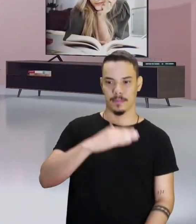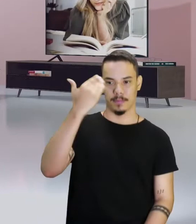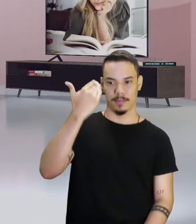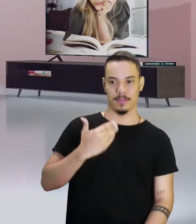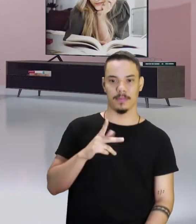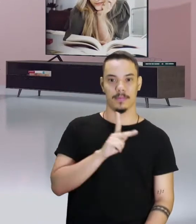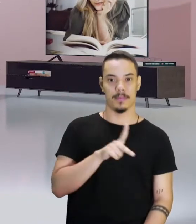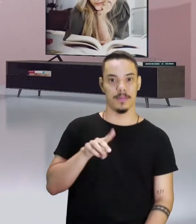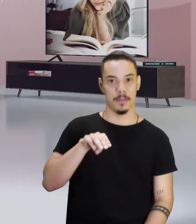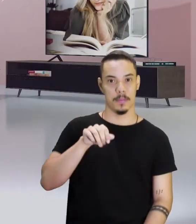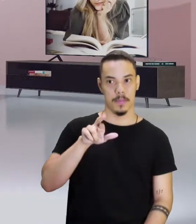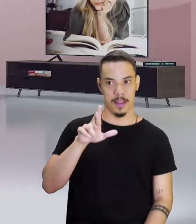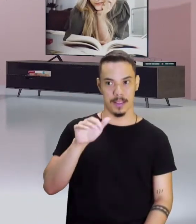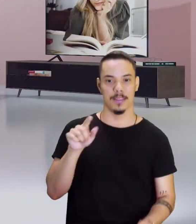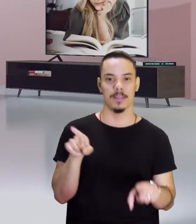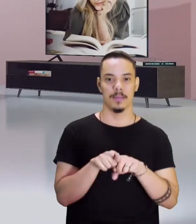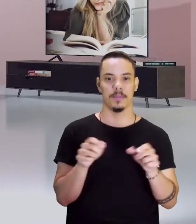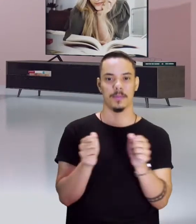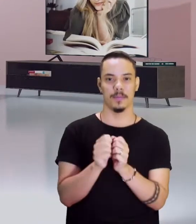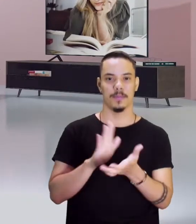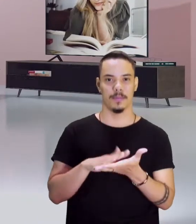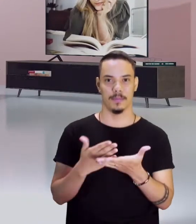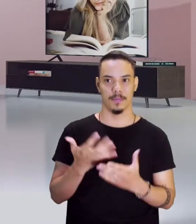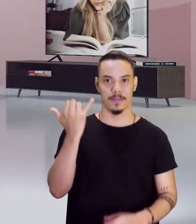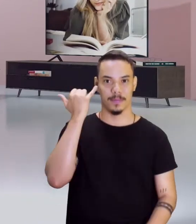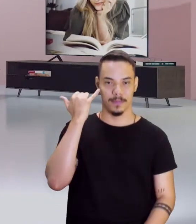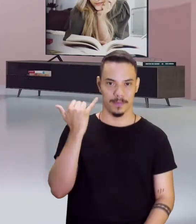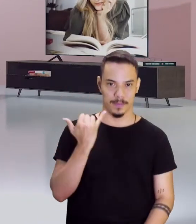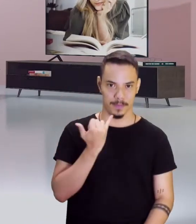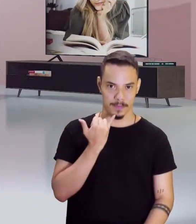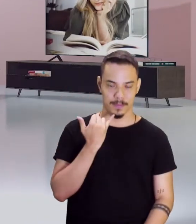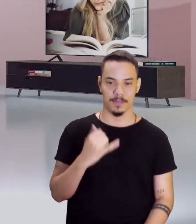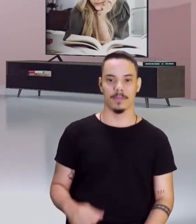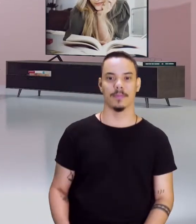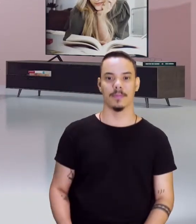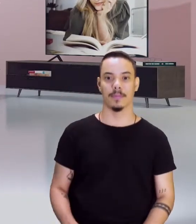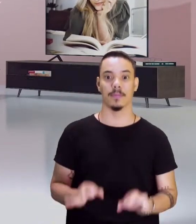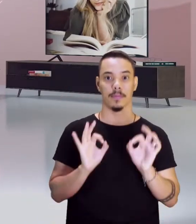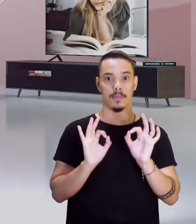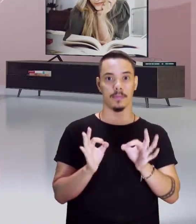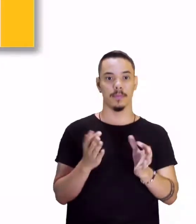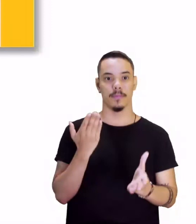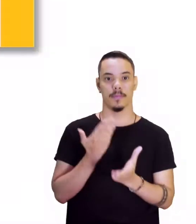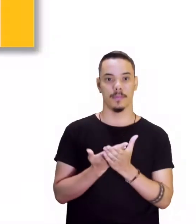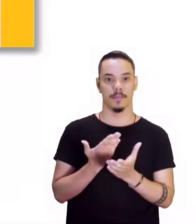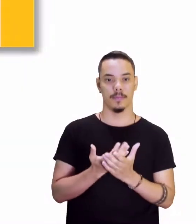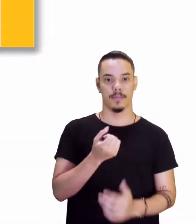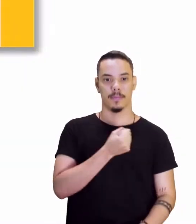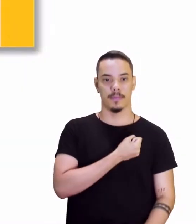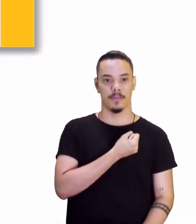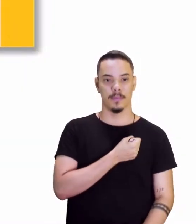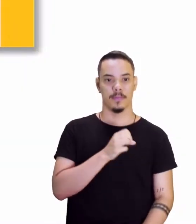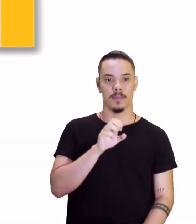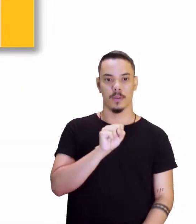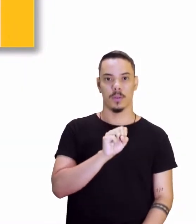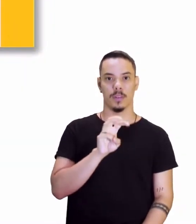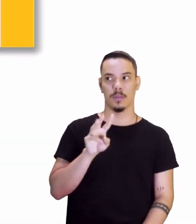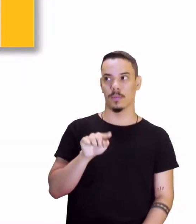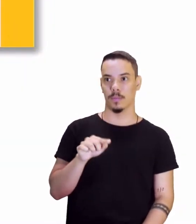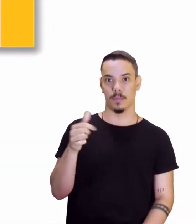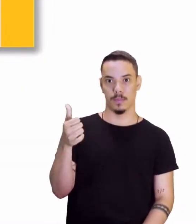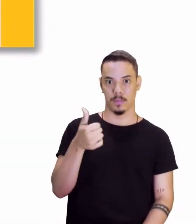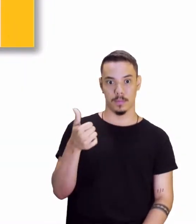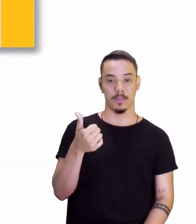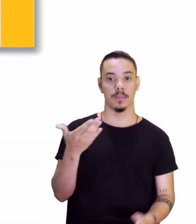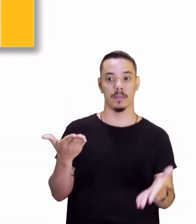Ramos Martins e o meu companheiro Victor, tá certo? Vamos lá, aula 83.1.